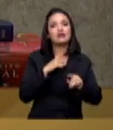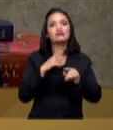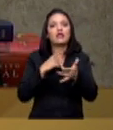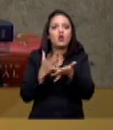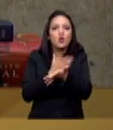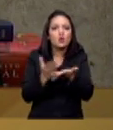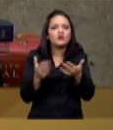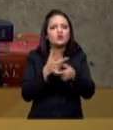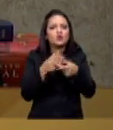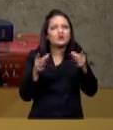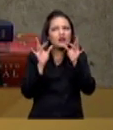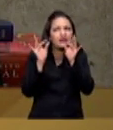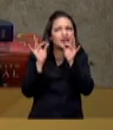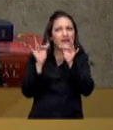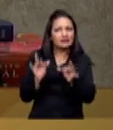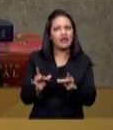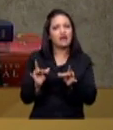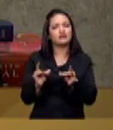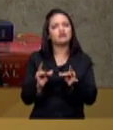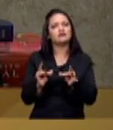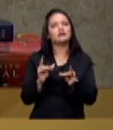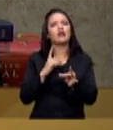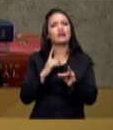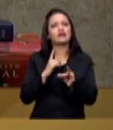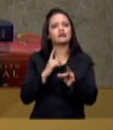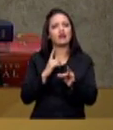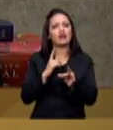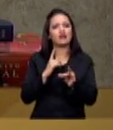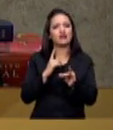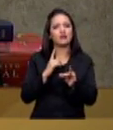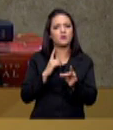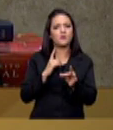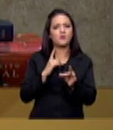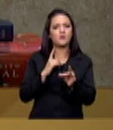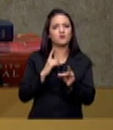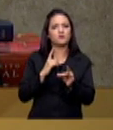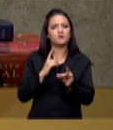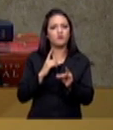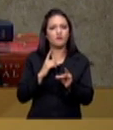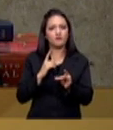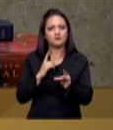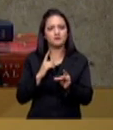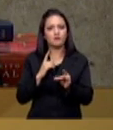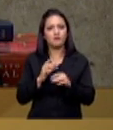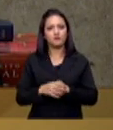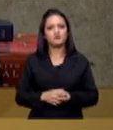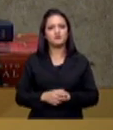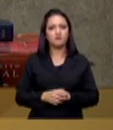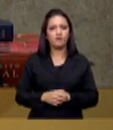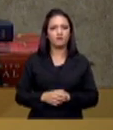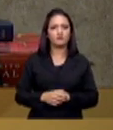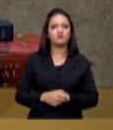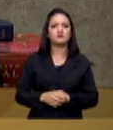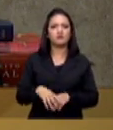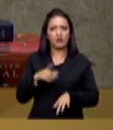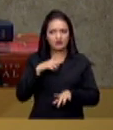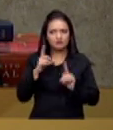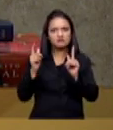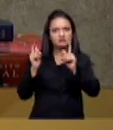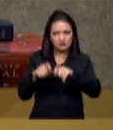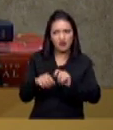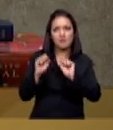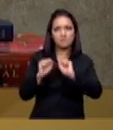peculiaridades em atos de gestão que acabam encerrando o cabimento de mandado de segurança, mas não é o